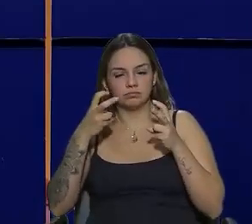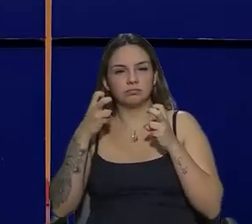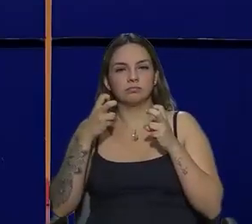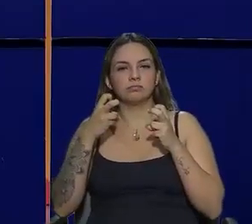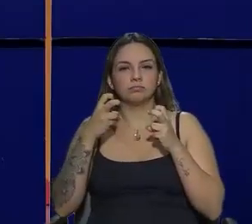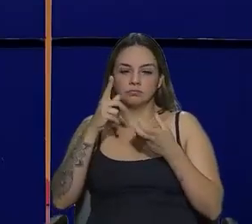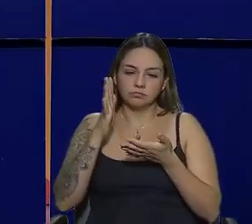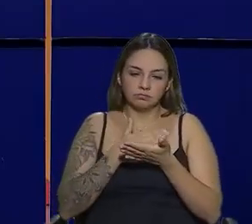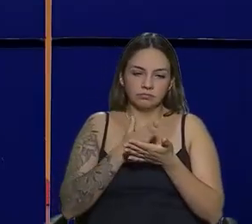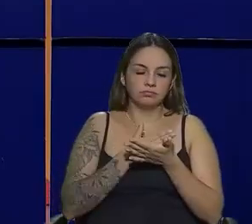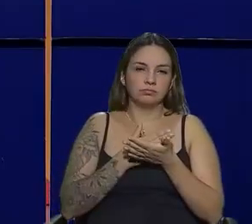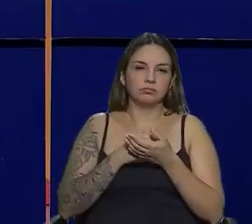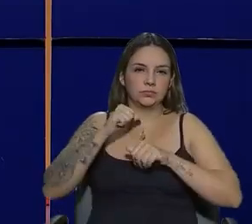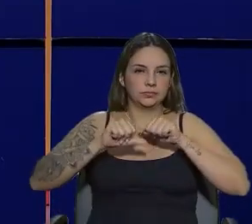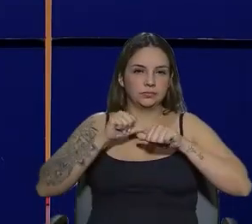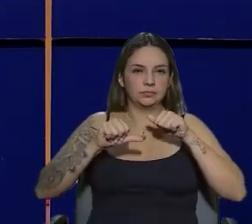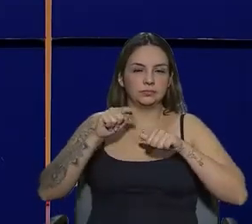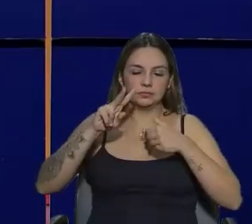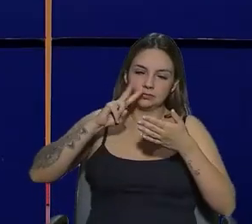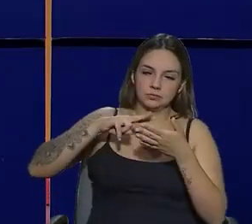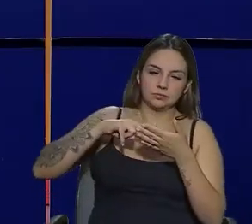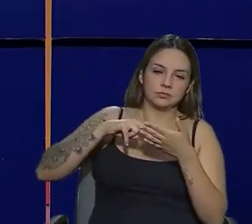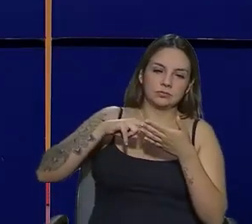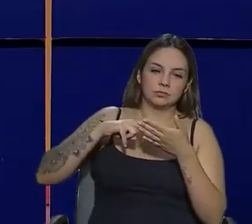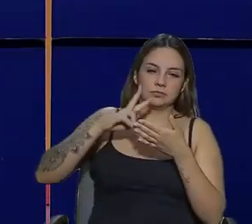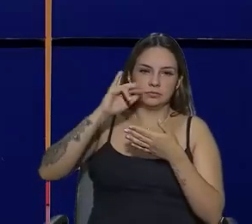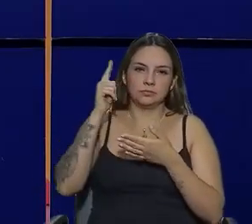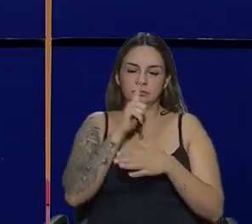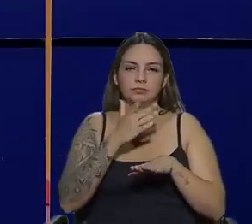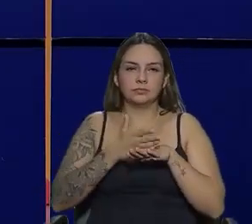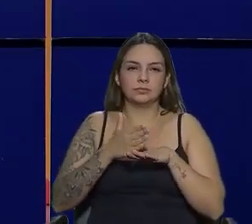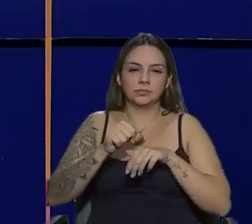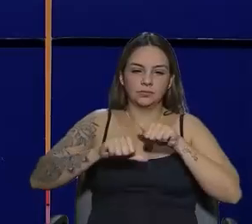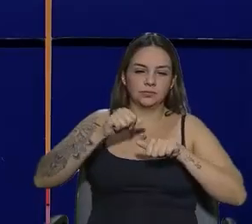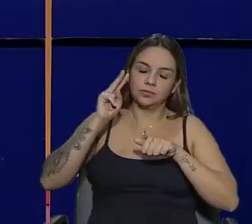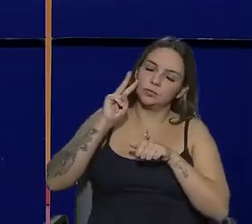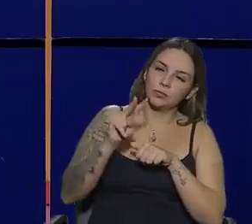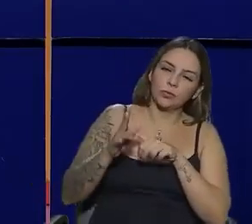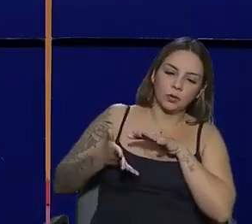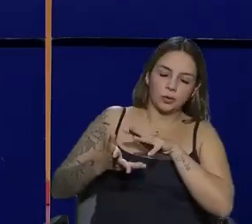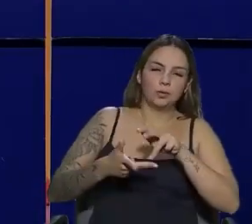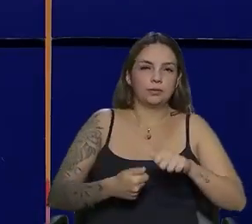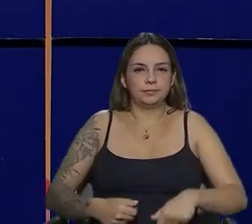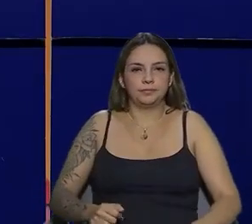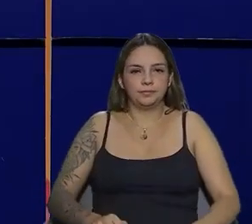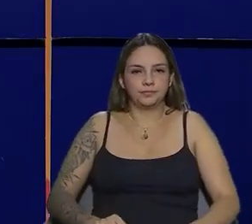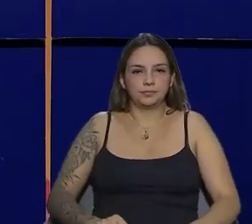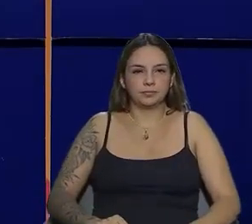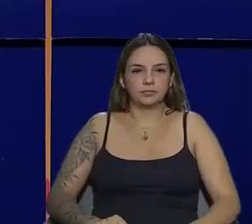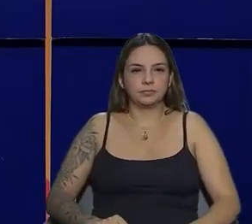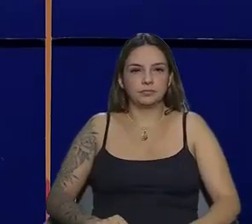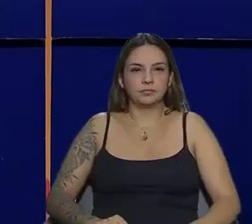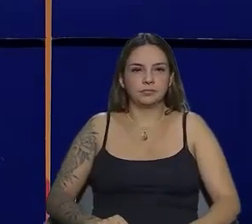que, de repente, aquele seu livro transformou aquele leitor e ele vai conseguir praticar e mudar o olhar dele para o mundo. Então, eu